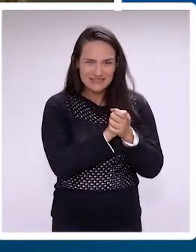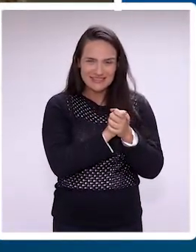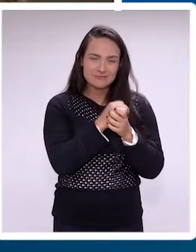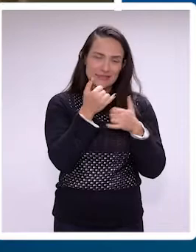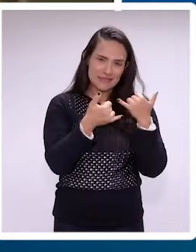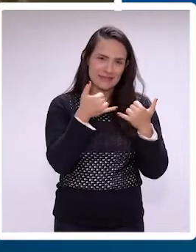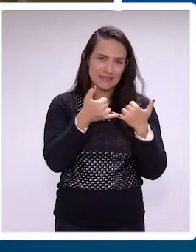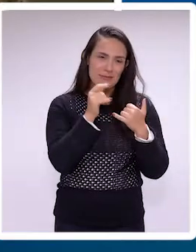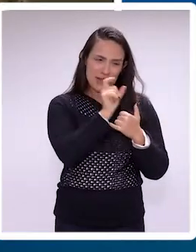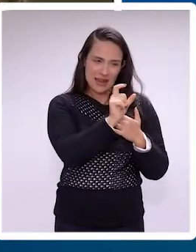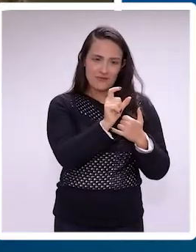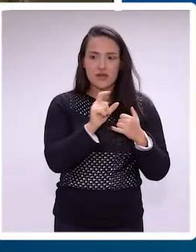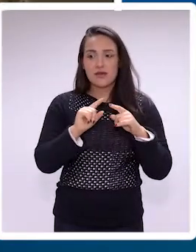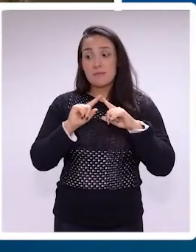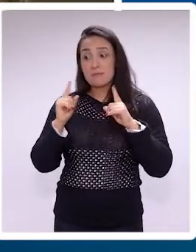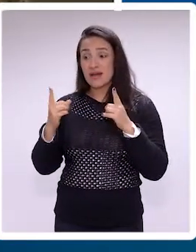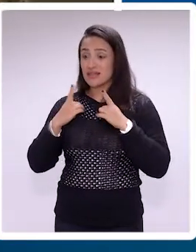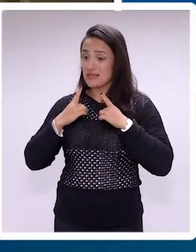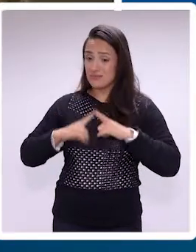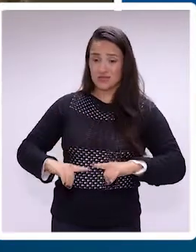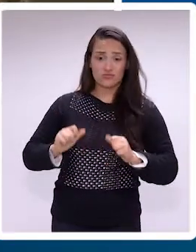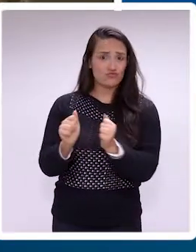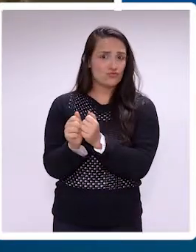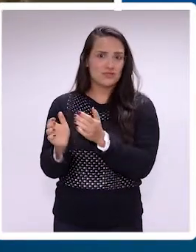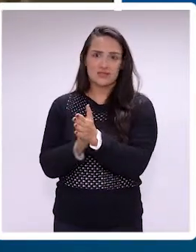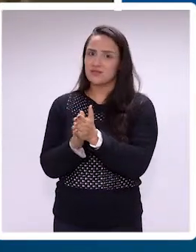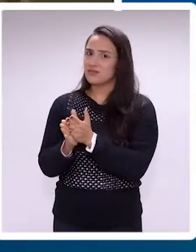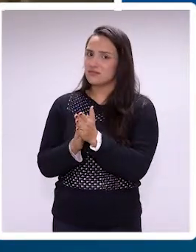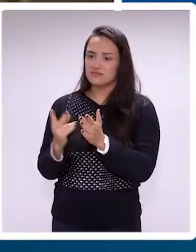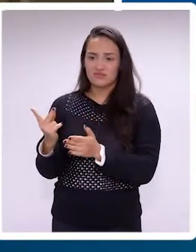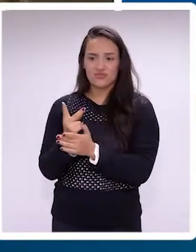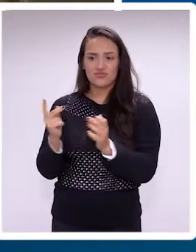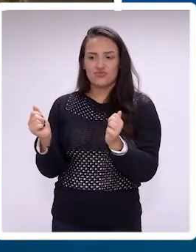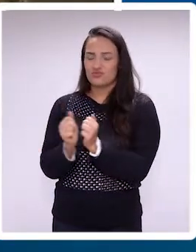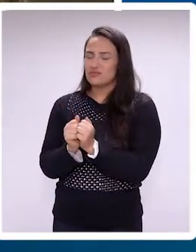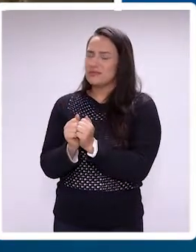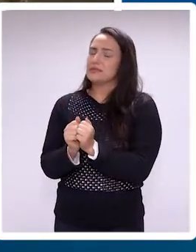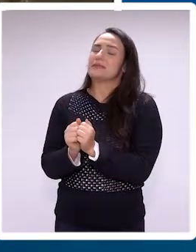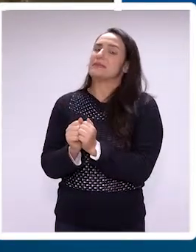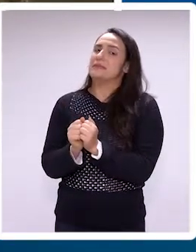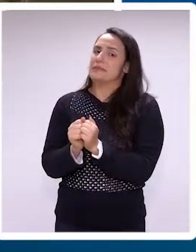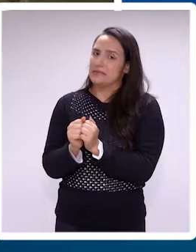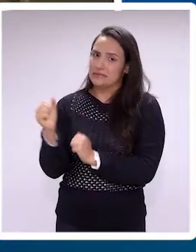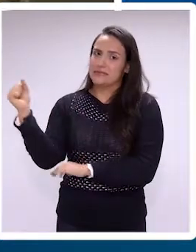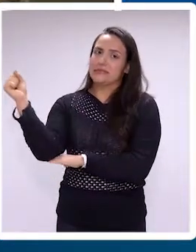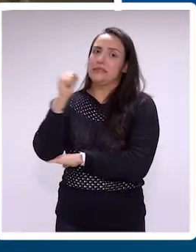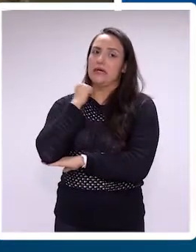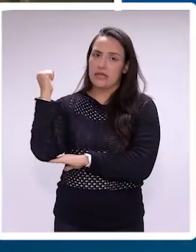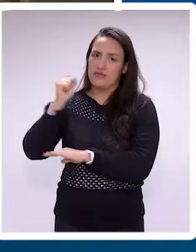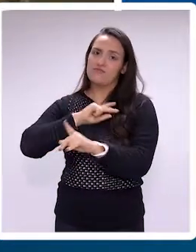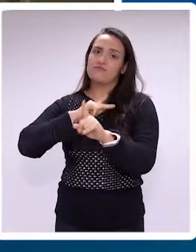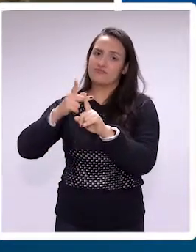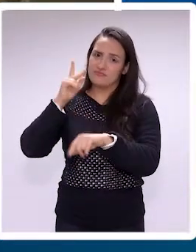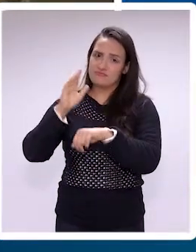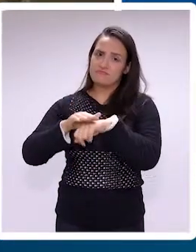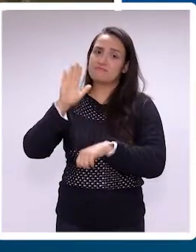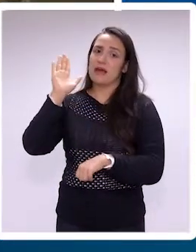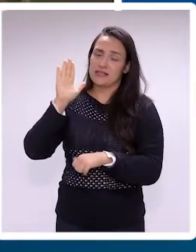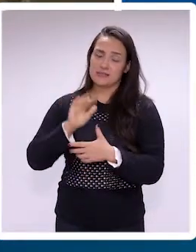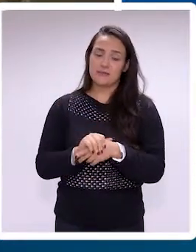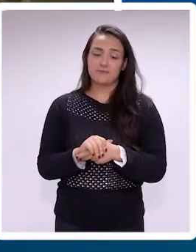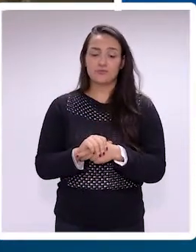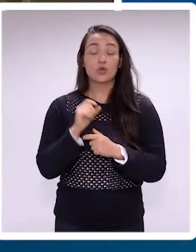sejam doenças diferentes, muito frequentemente elas estão juntas. O importante, Ana